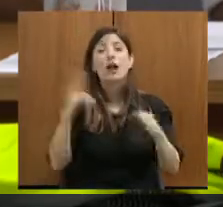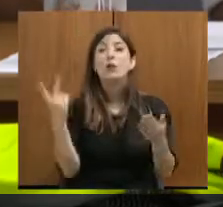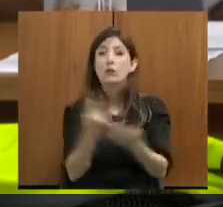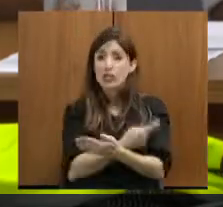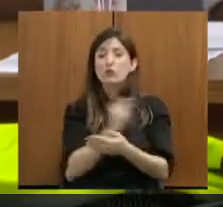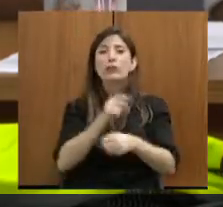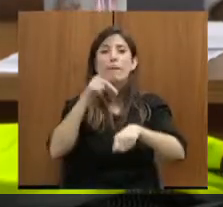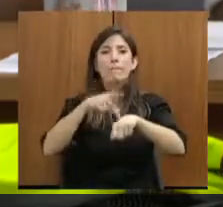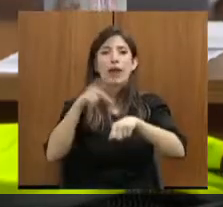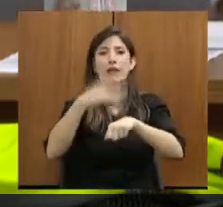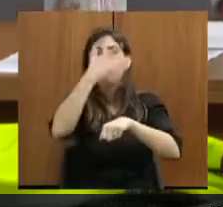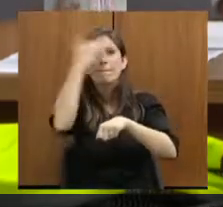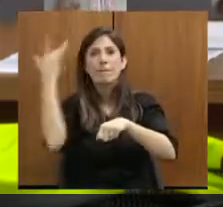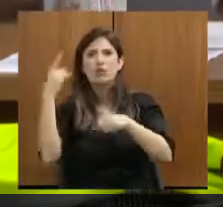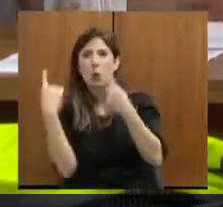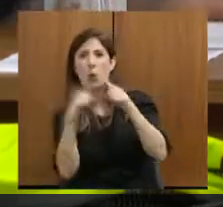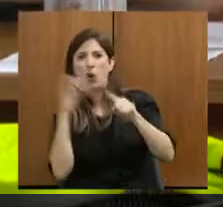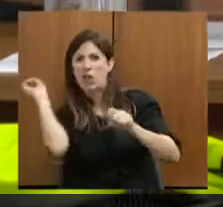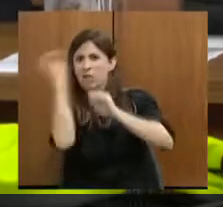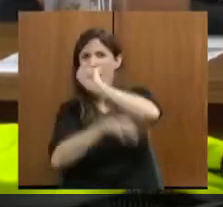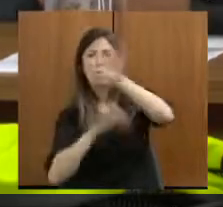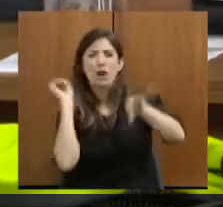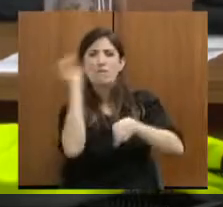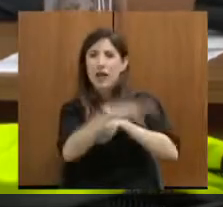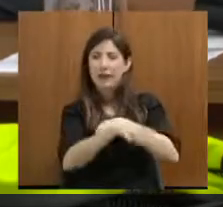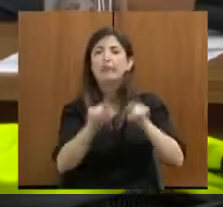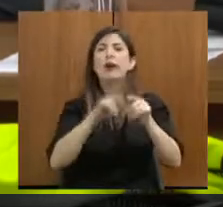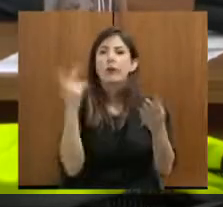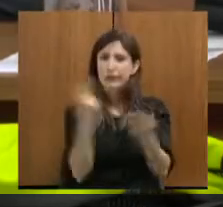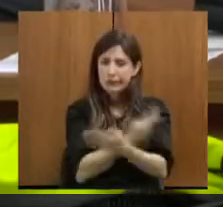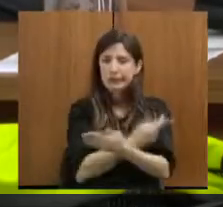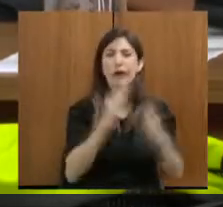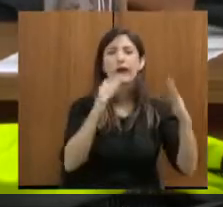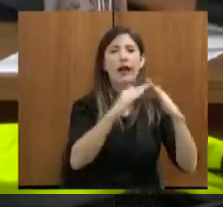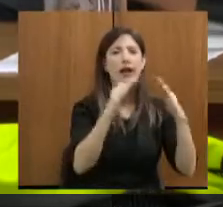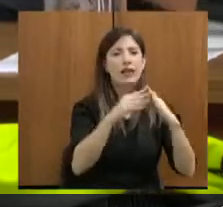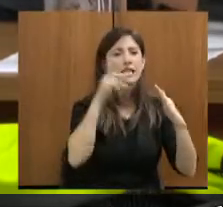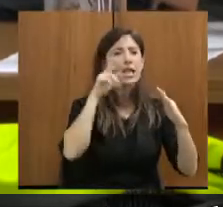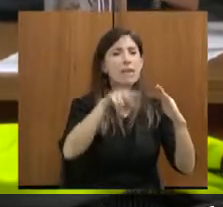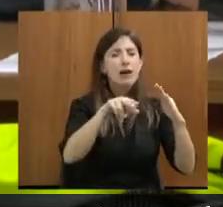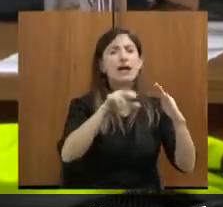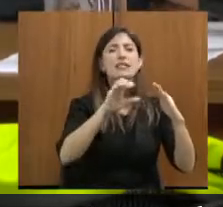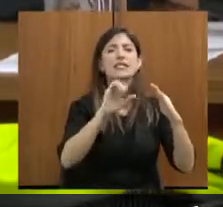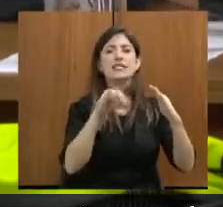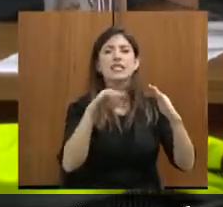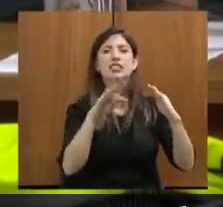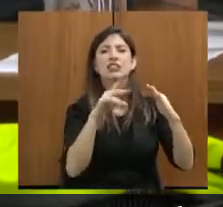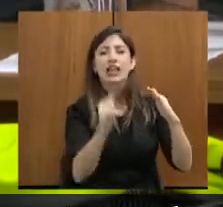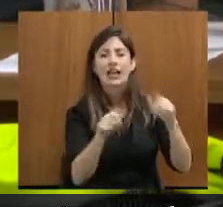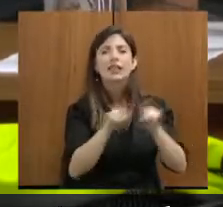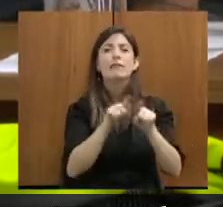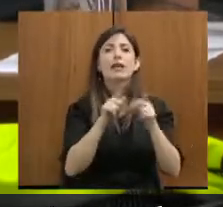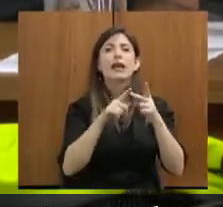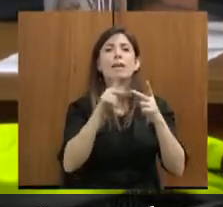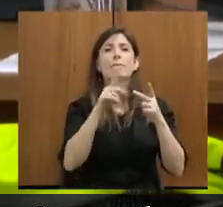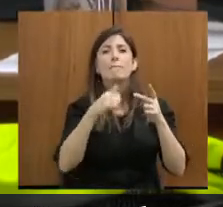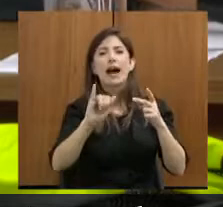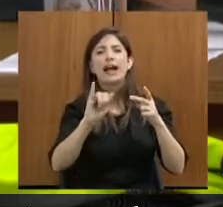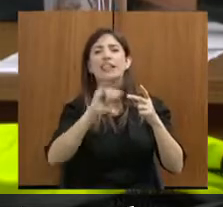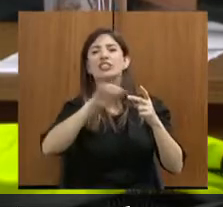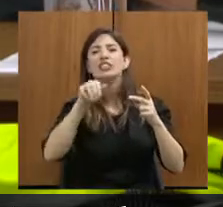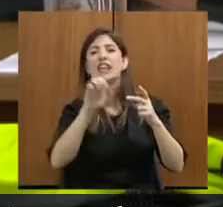mento na casa do pai Tico também teve apedrejamento né nós tivemos um processo na casa do pai Gere